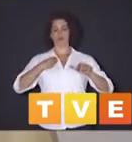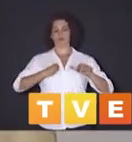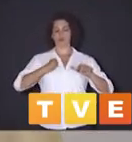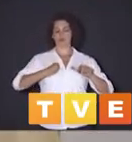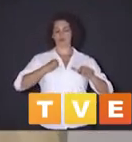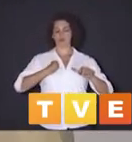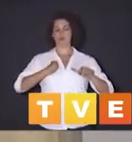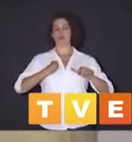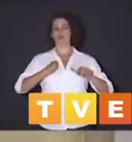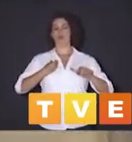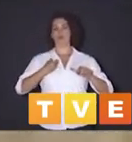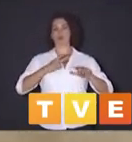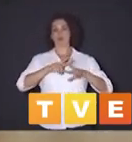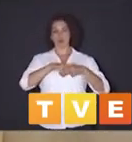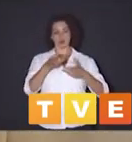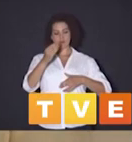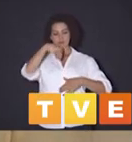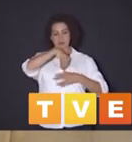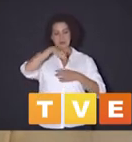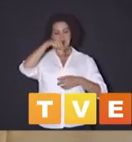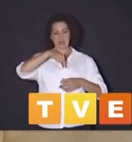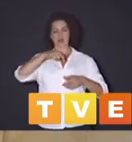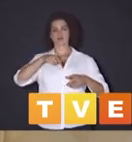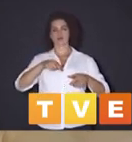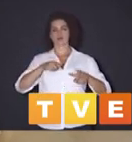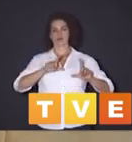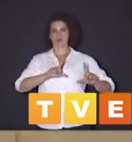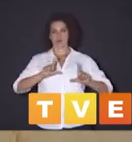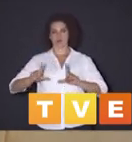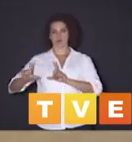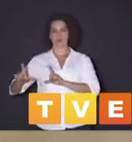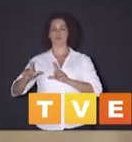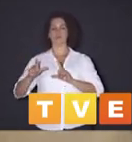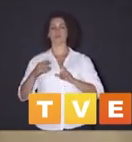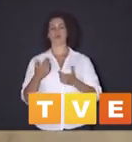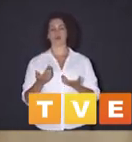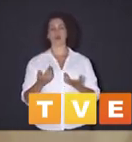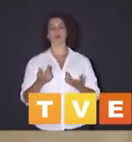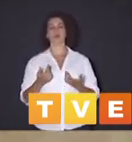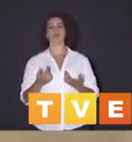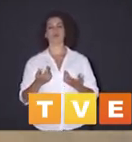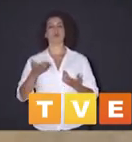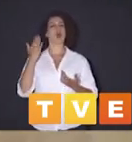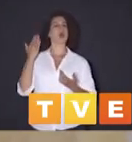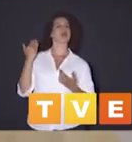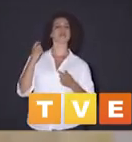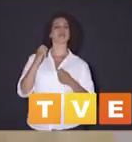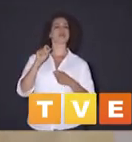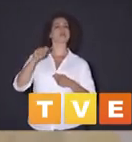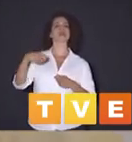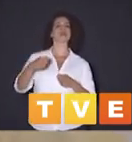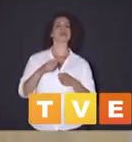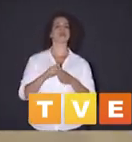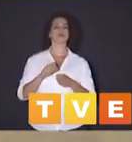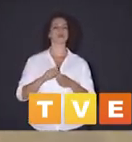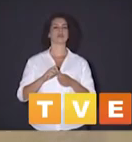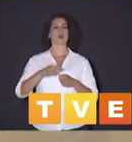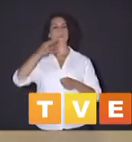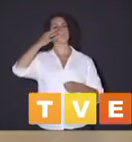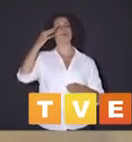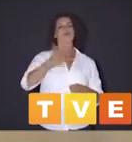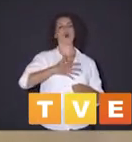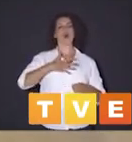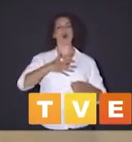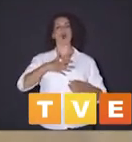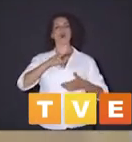todo acessando o blog tem isso tem um impacto na na quem era que fazer isso antes provar que o documento é válido